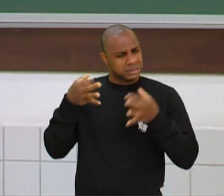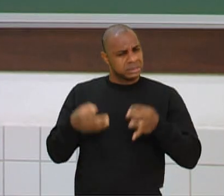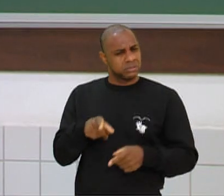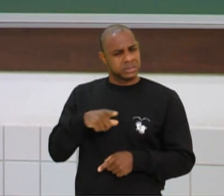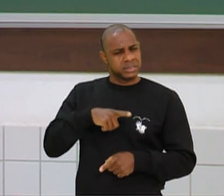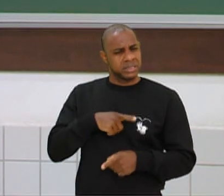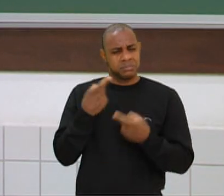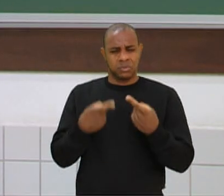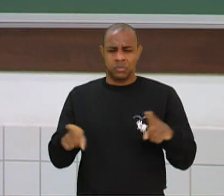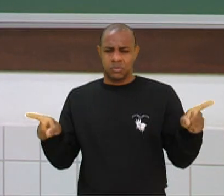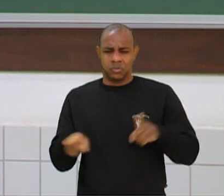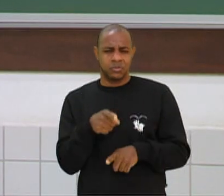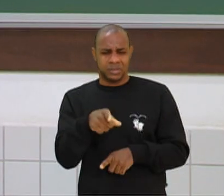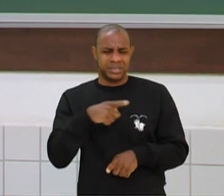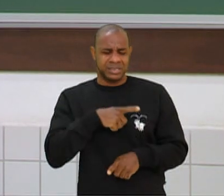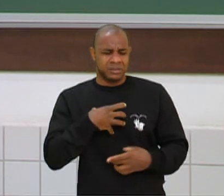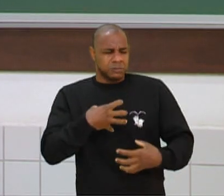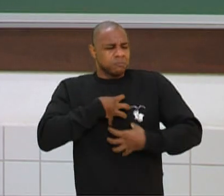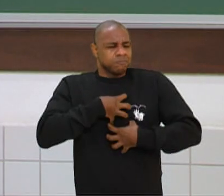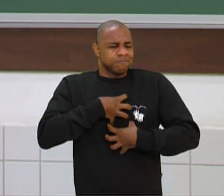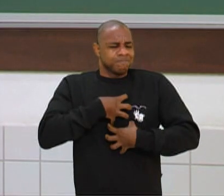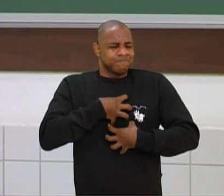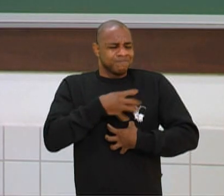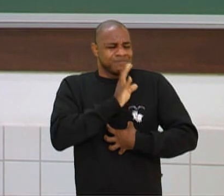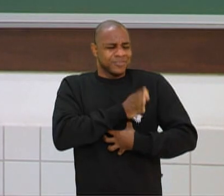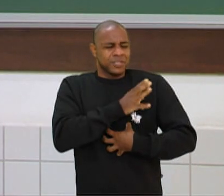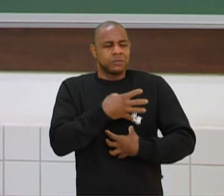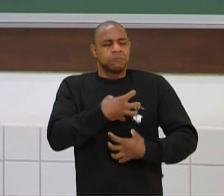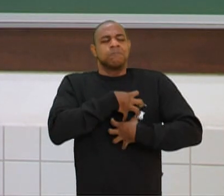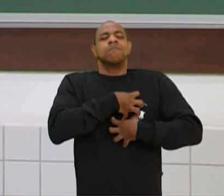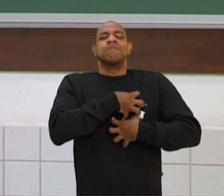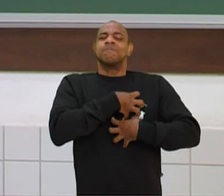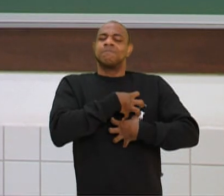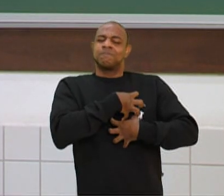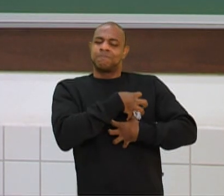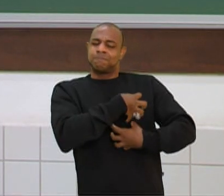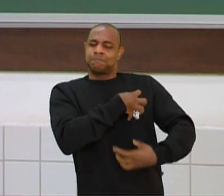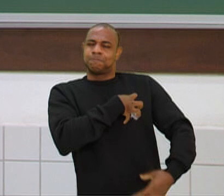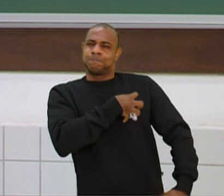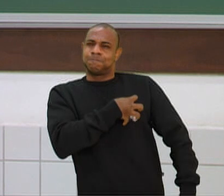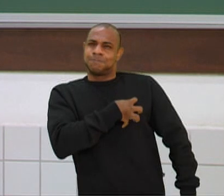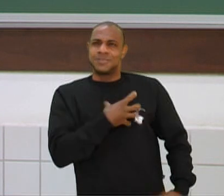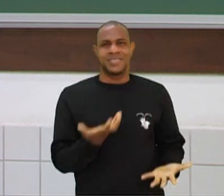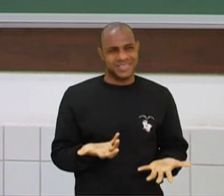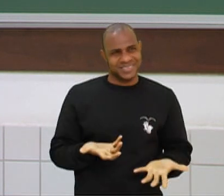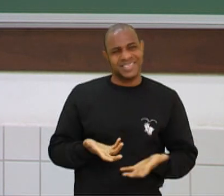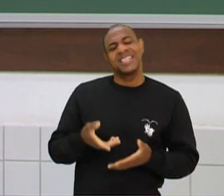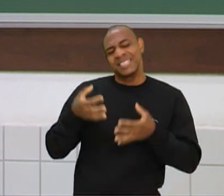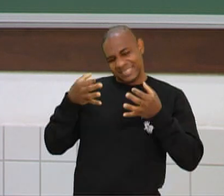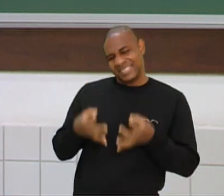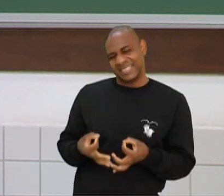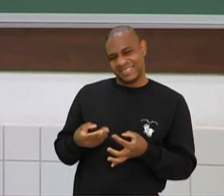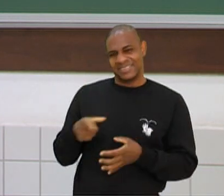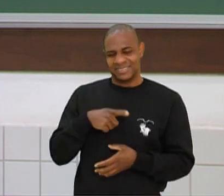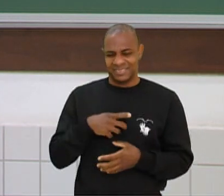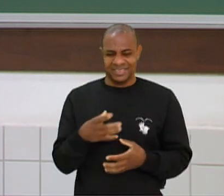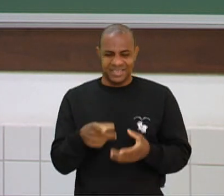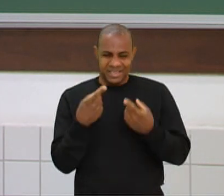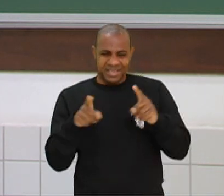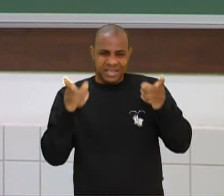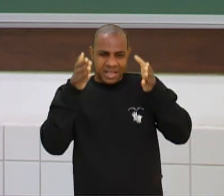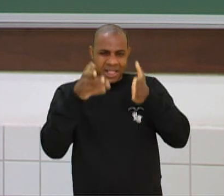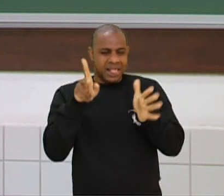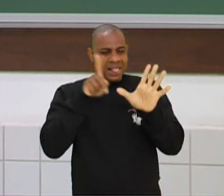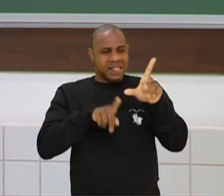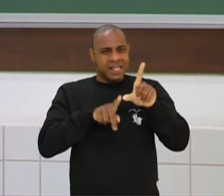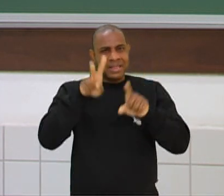alguma canção que já tenha tocado o coração de vocês, não é verdade? Ah, com certeza, vocês veem aquela letra, daí